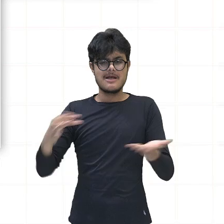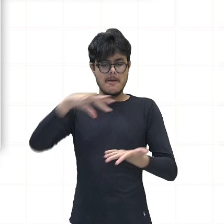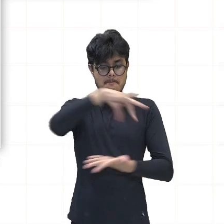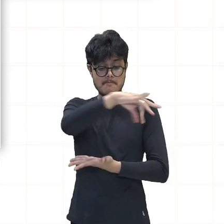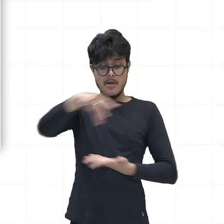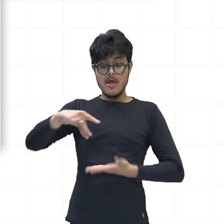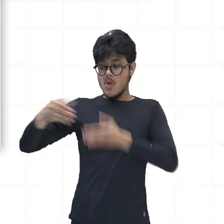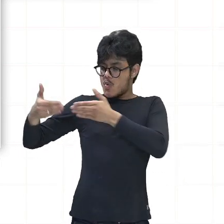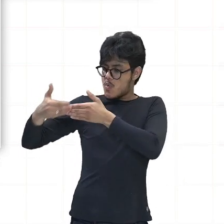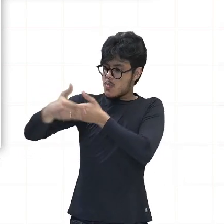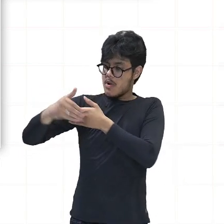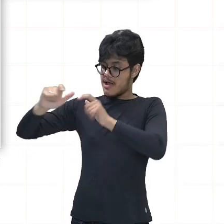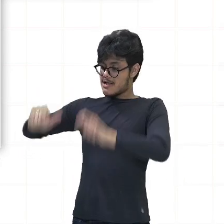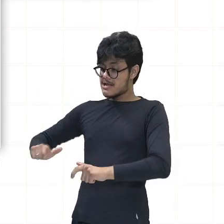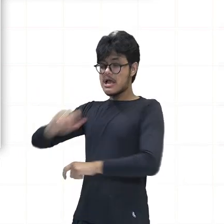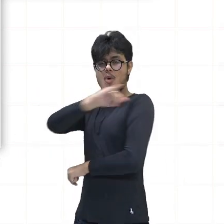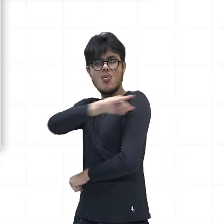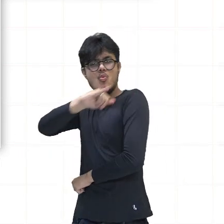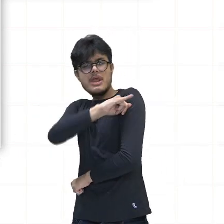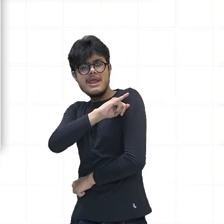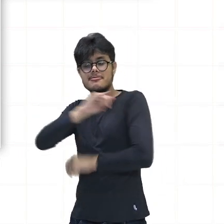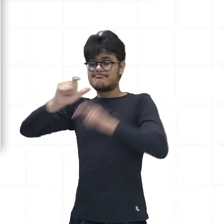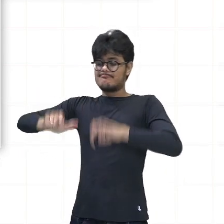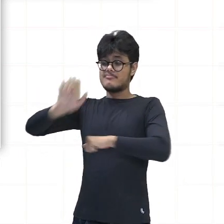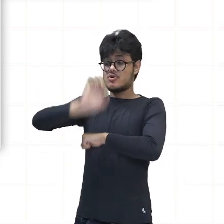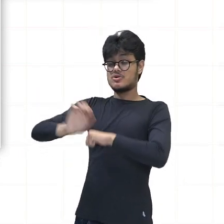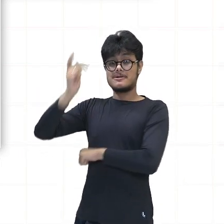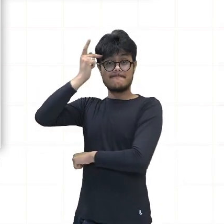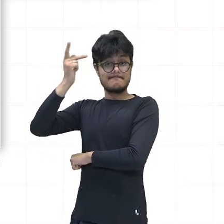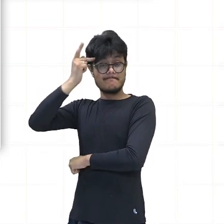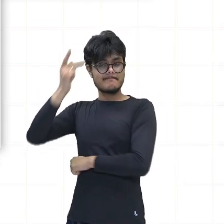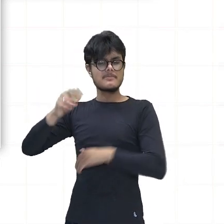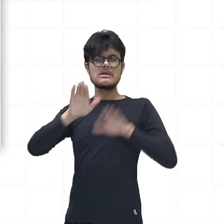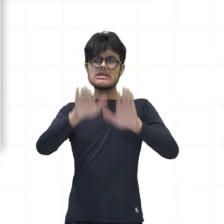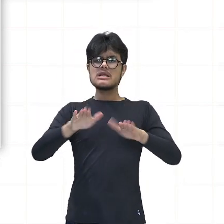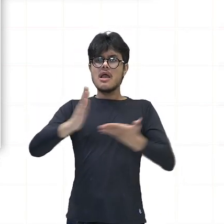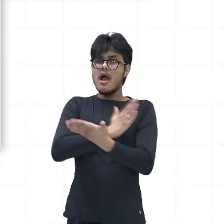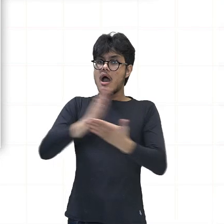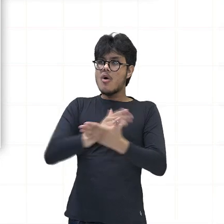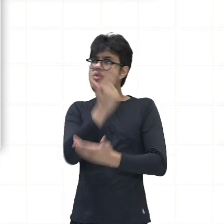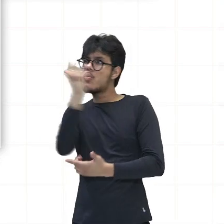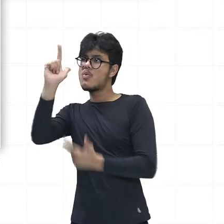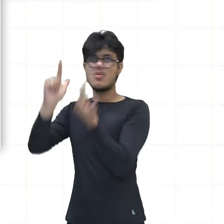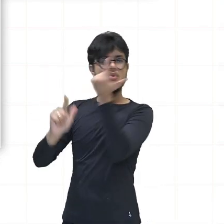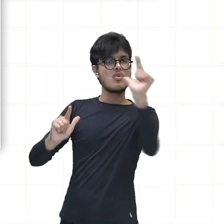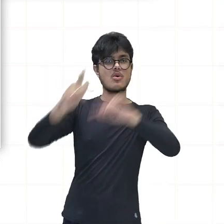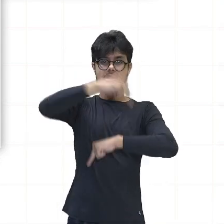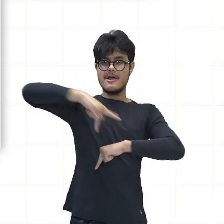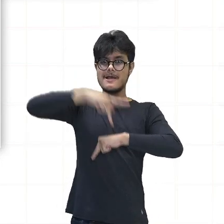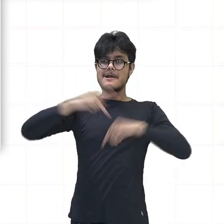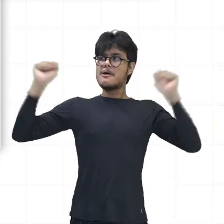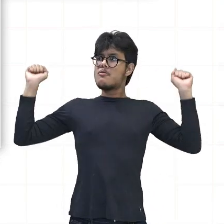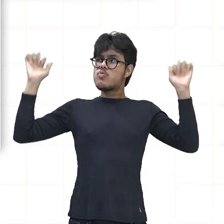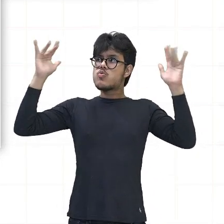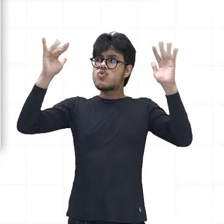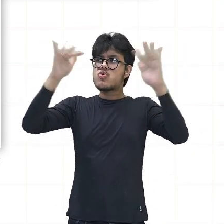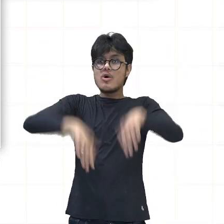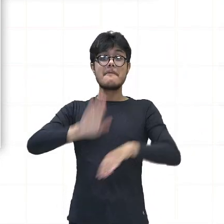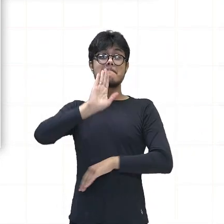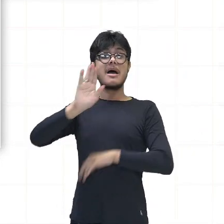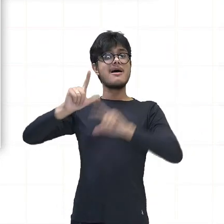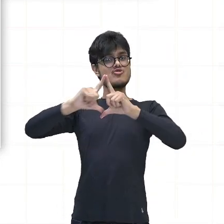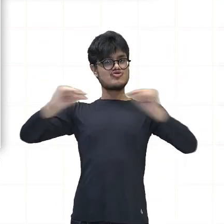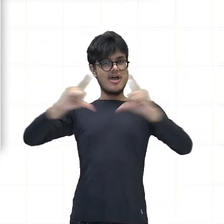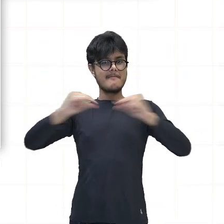estado do Rio de Janeiro, em São Paulo, atraindo muitos imigrantes estrangeiros, principalmente japoneses que vieram aqui